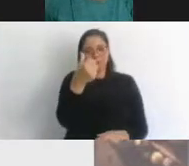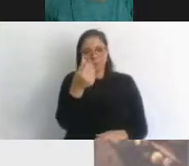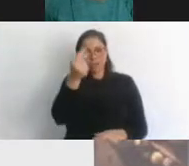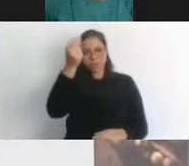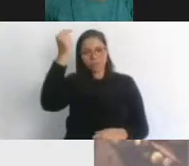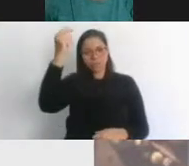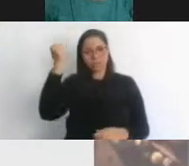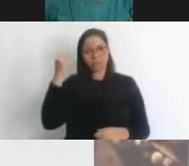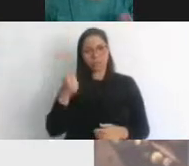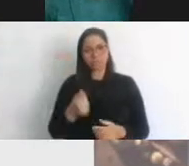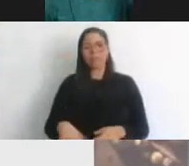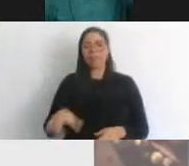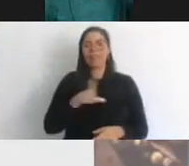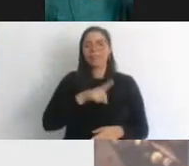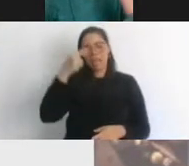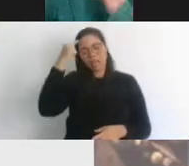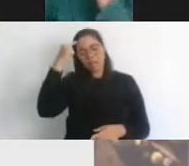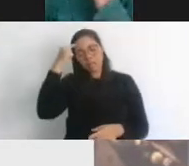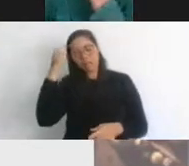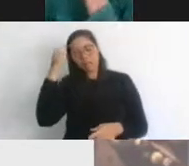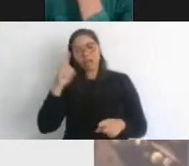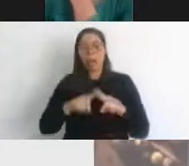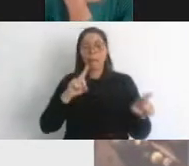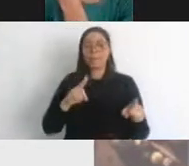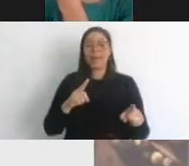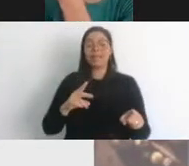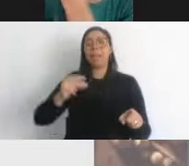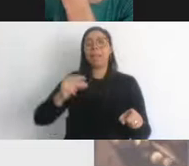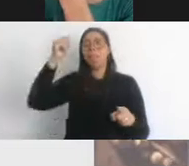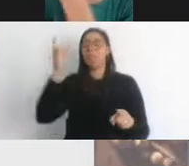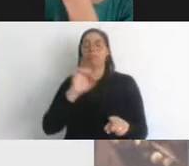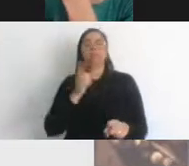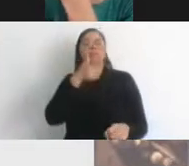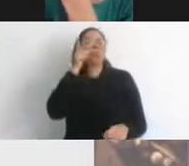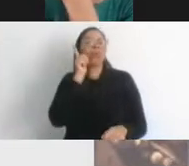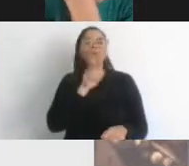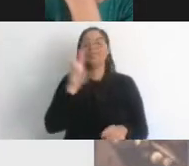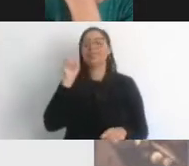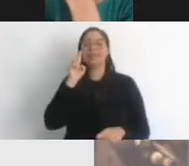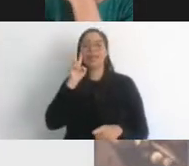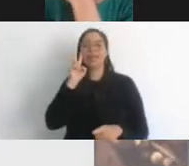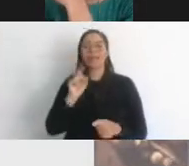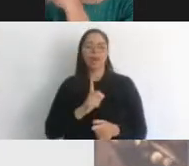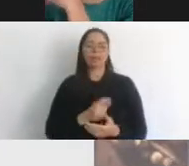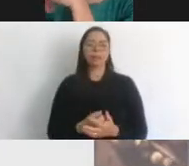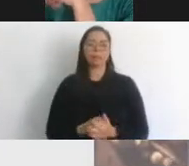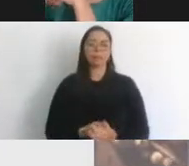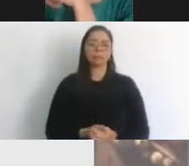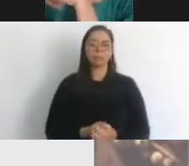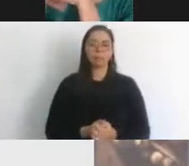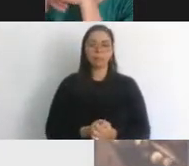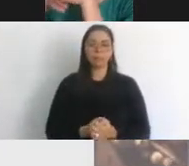mais recentes Mas a gente não tem memória é tão anterior quando a gente vai falar de simbologia geralmente tá